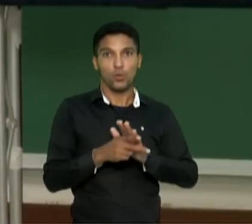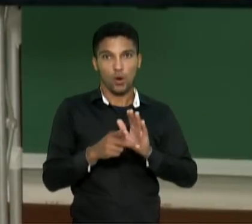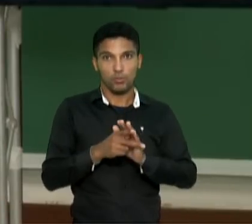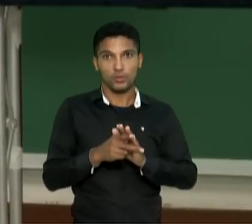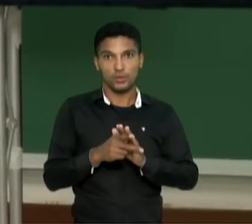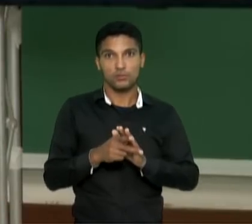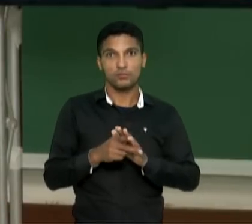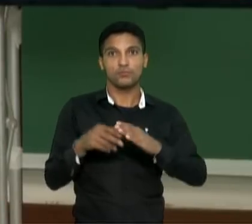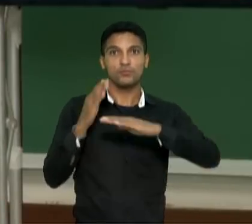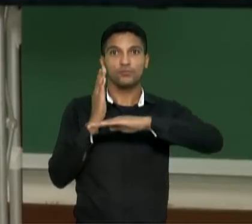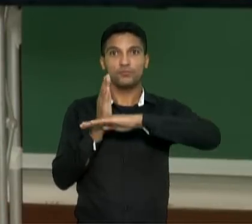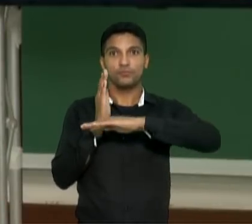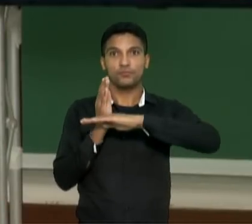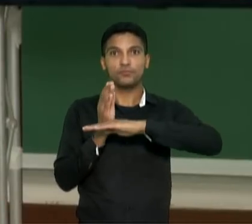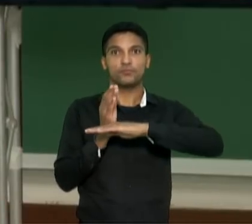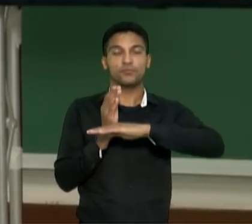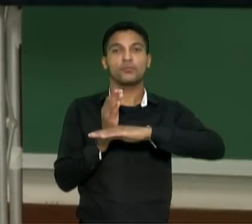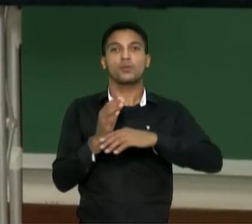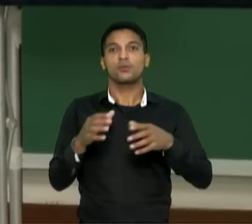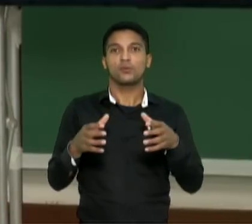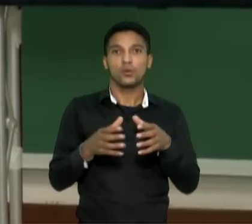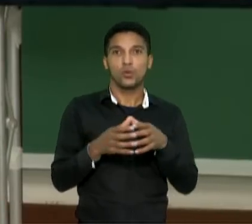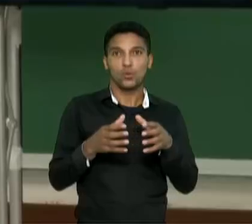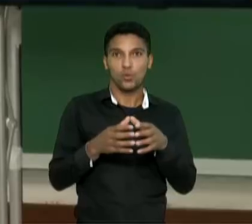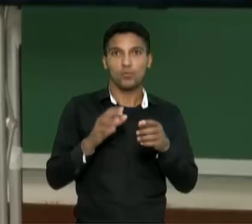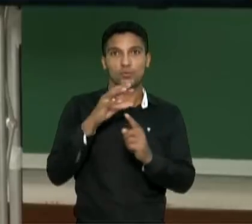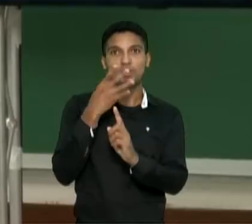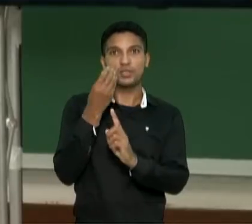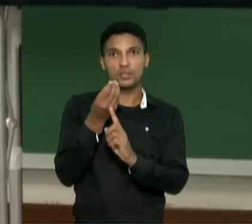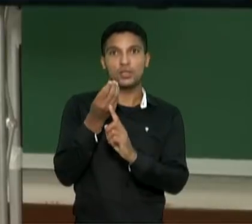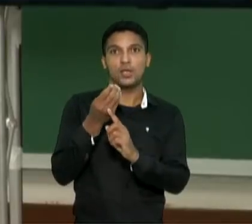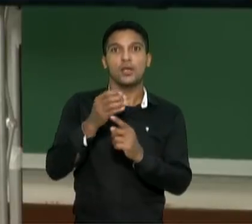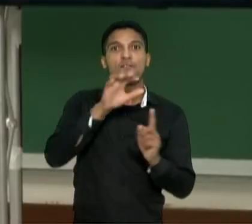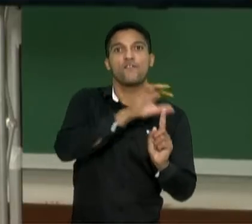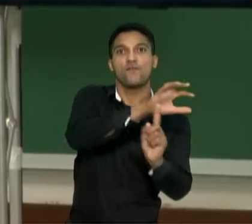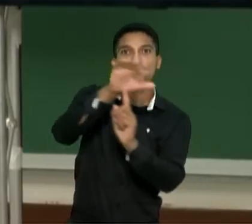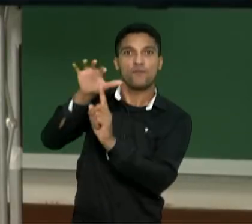e conceitos que se expande por várias áreas do conhecimento e da arte.